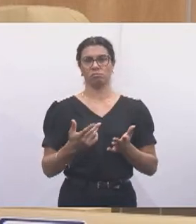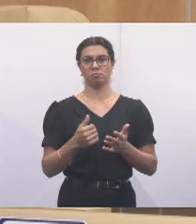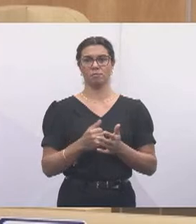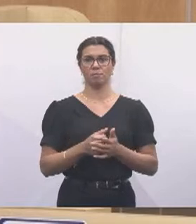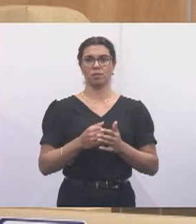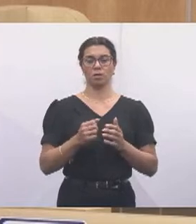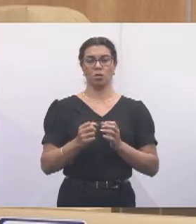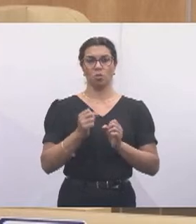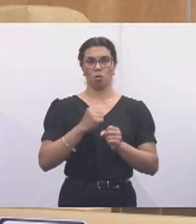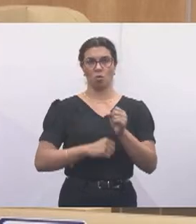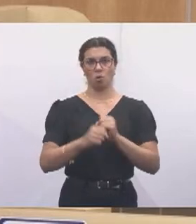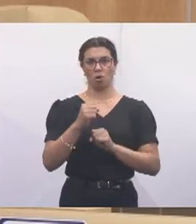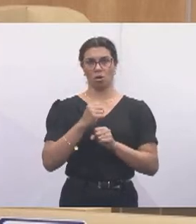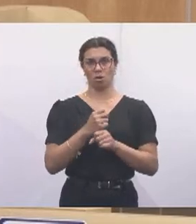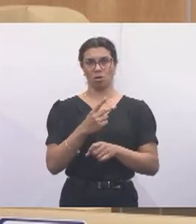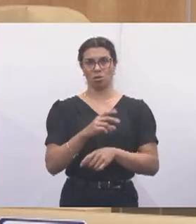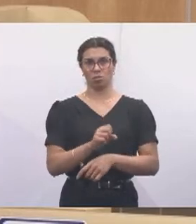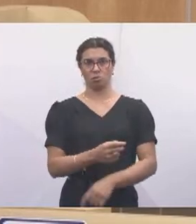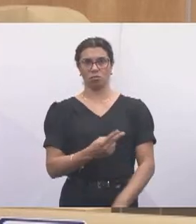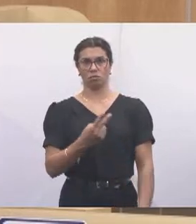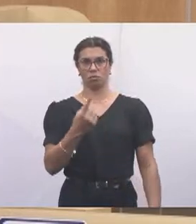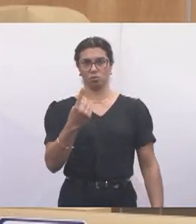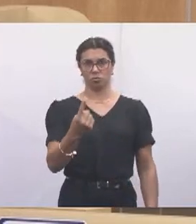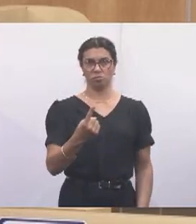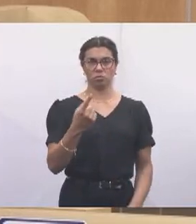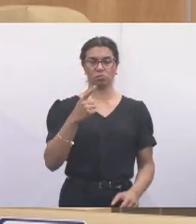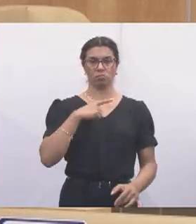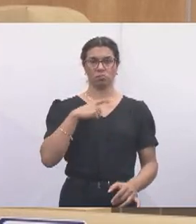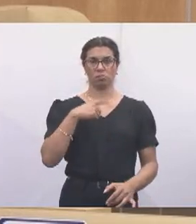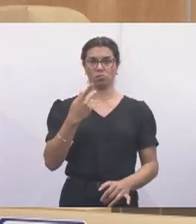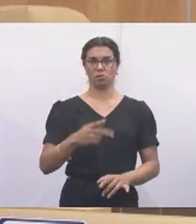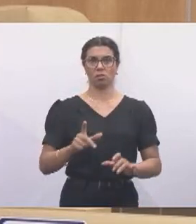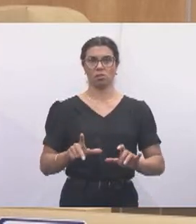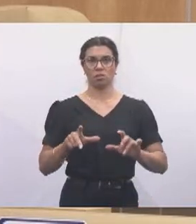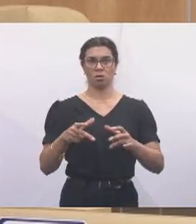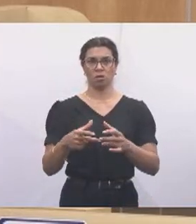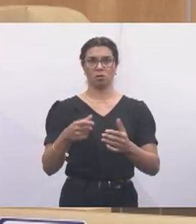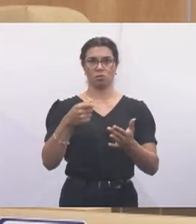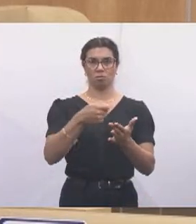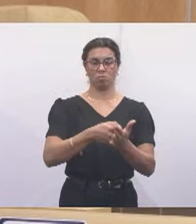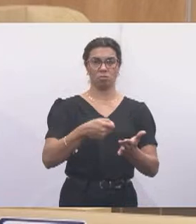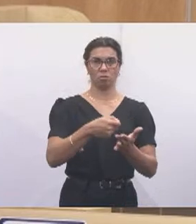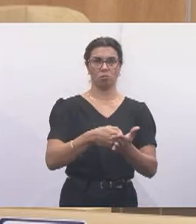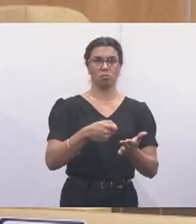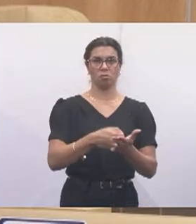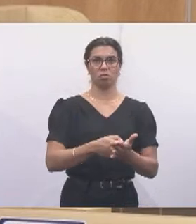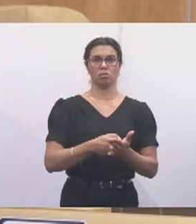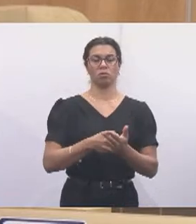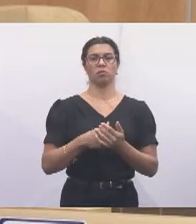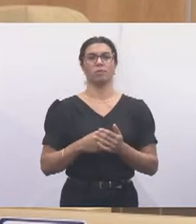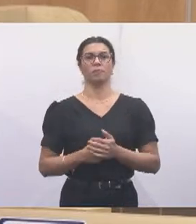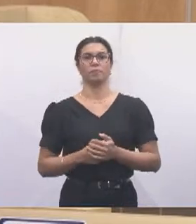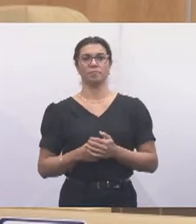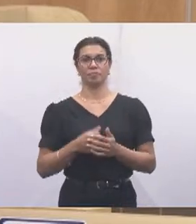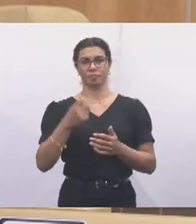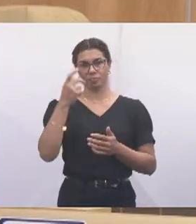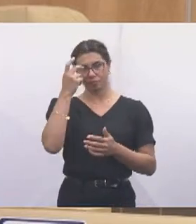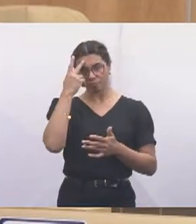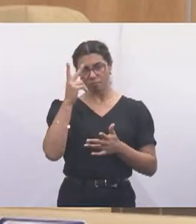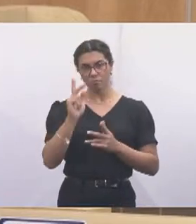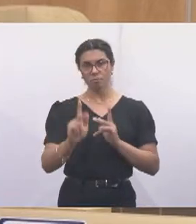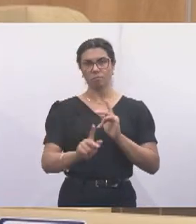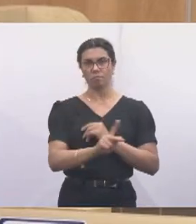em 2021, nós tivemos aqui uma luta para que os professores,